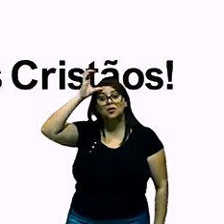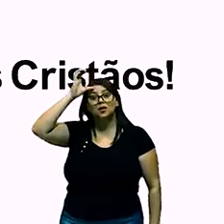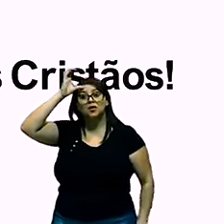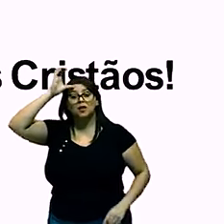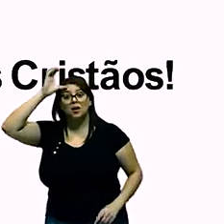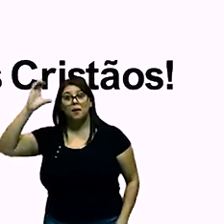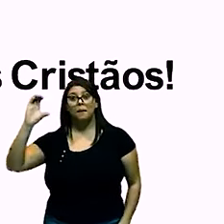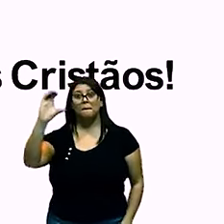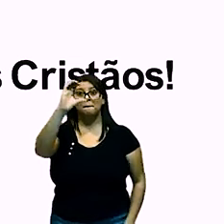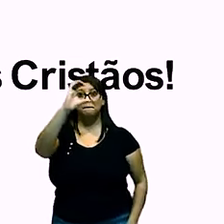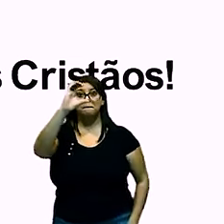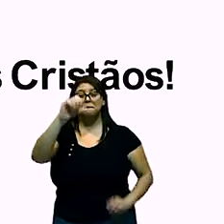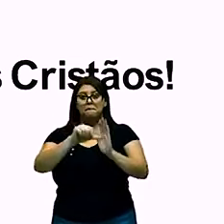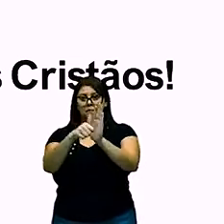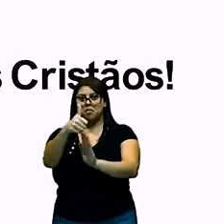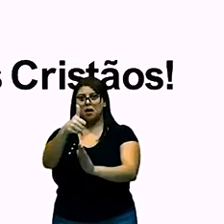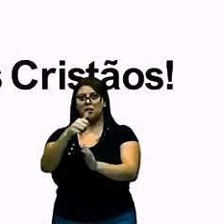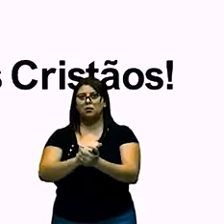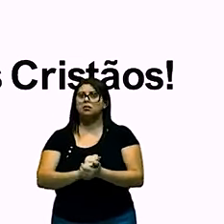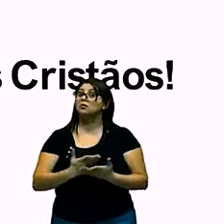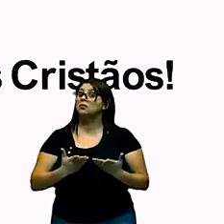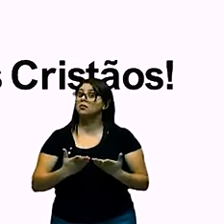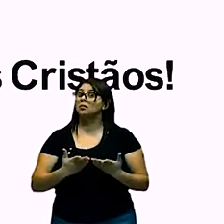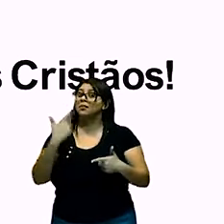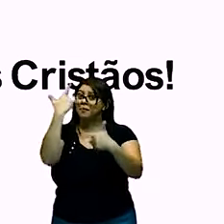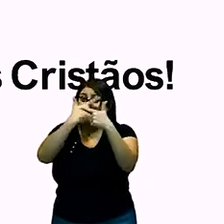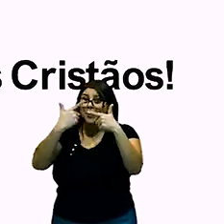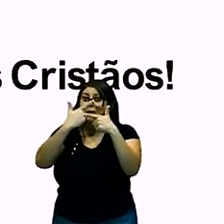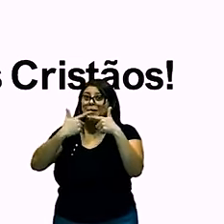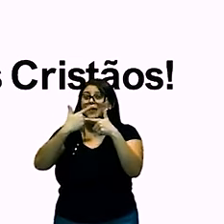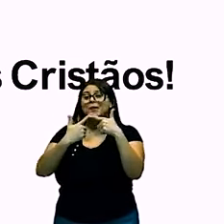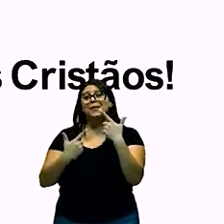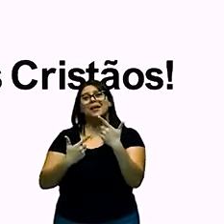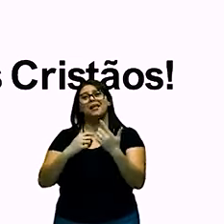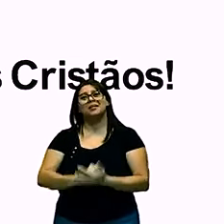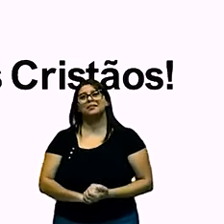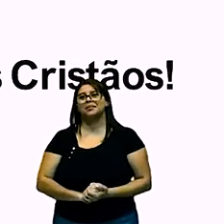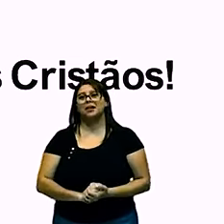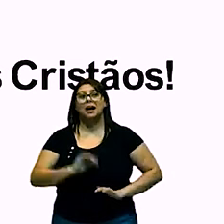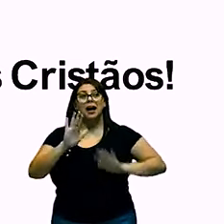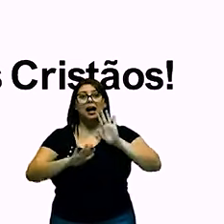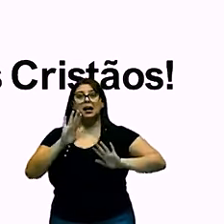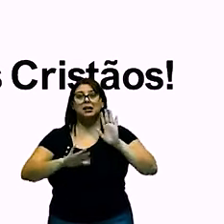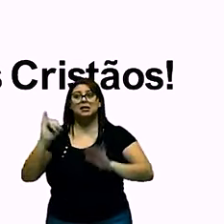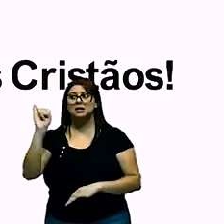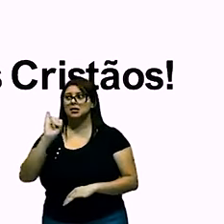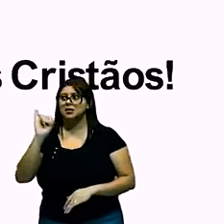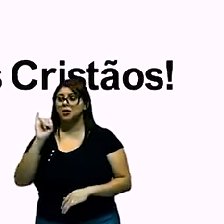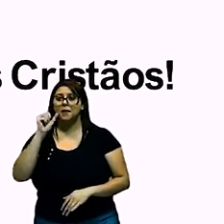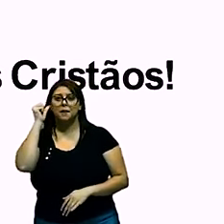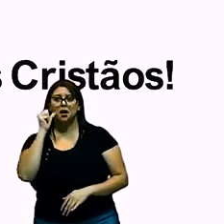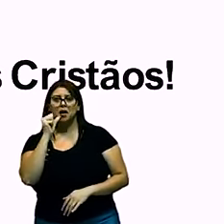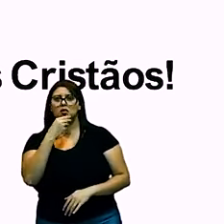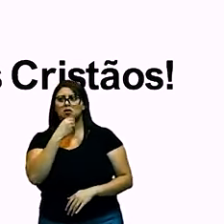problema. Às vezes a gente encontra alguns irmãos e irmãs, e é natural, em toda denominação isso